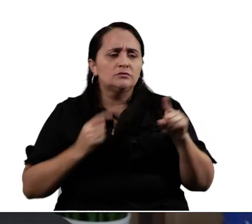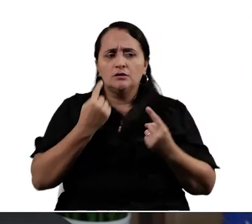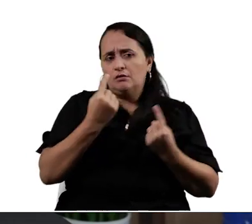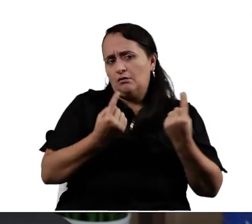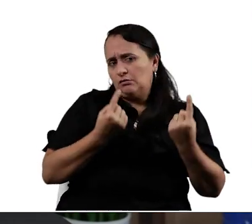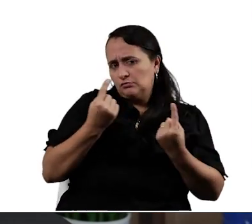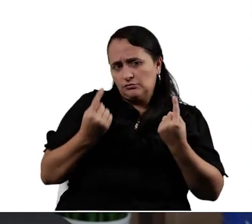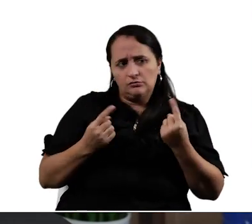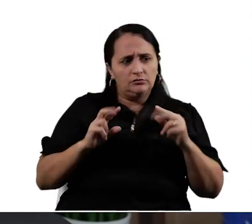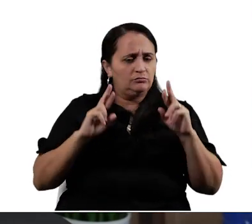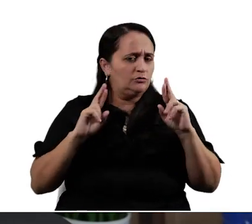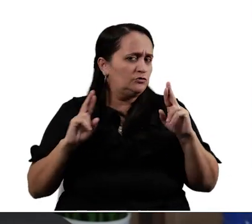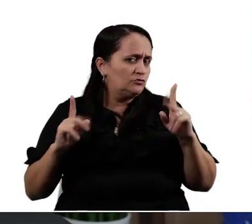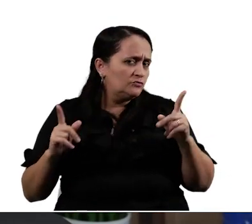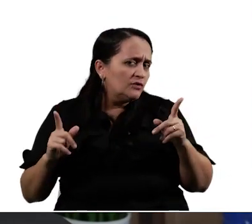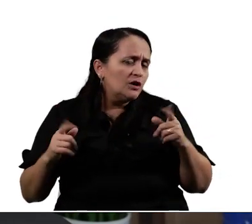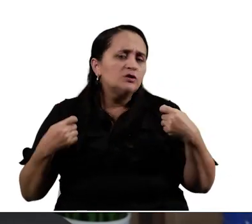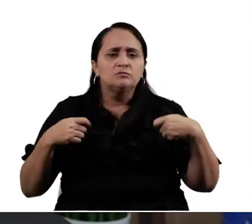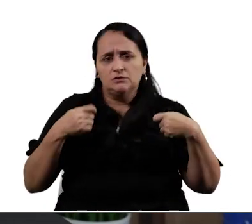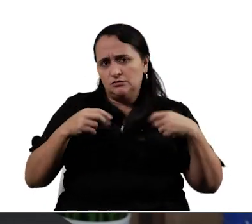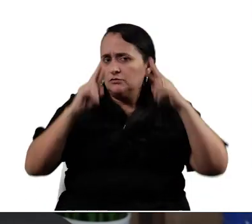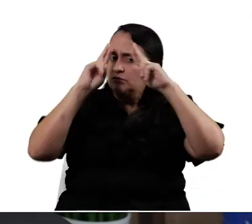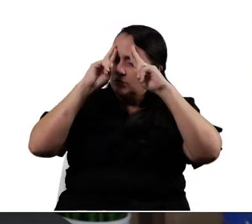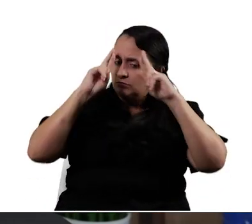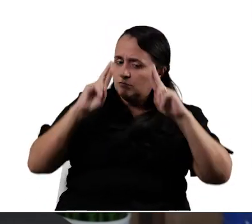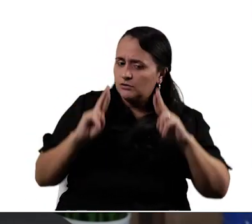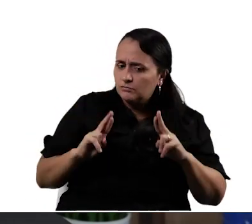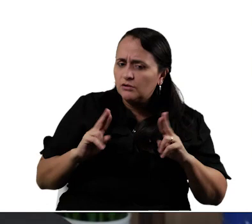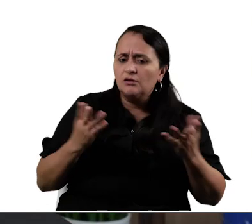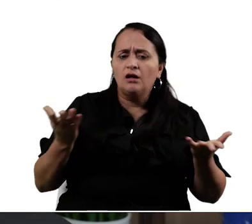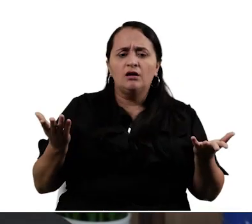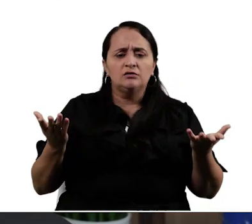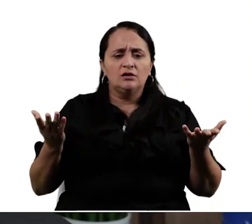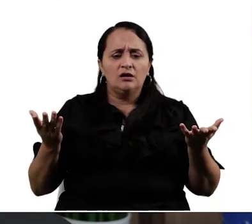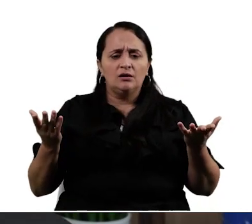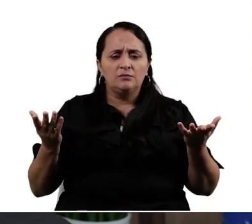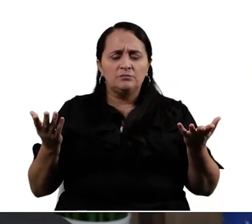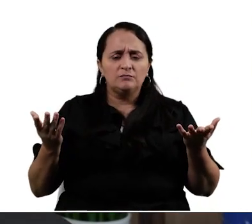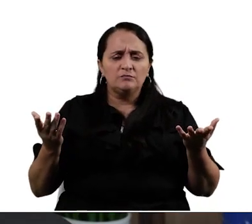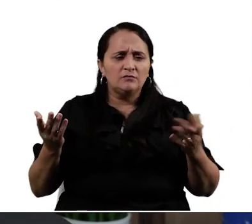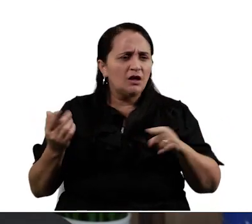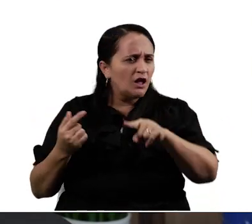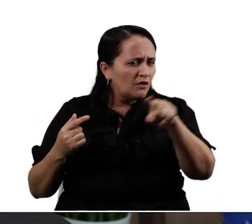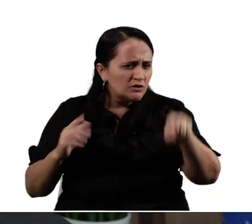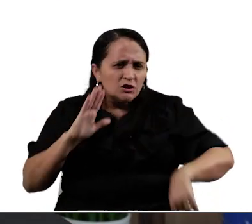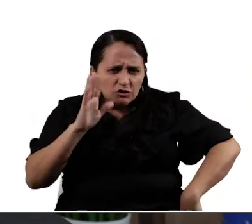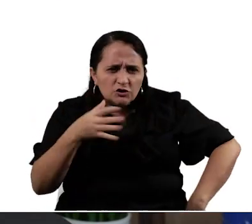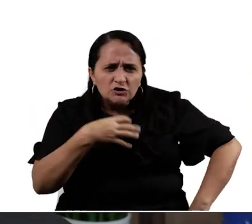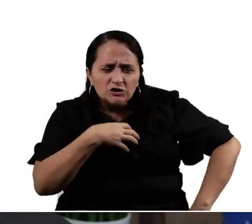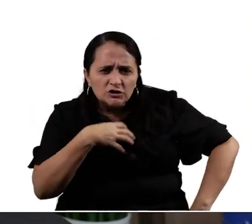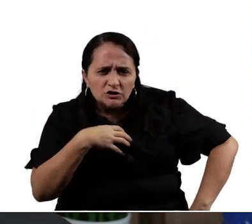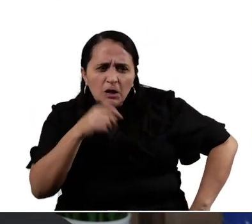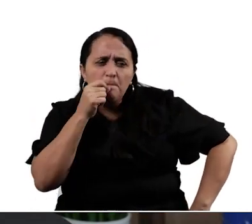necessidade de que essas diferenças sejam respeitadas. E aí perguntou: quem é que já foi incomodado por seus colegas